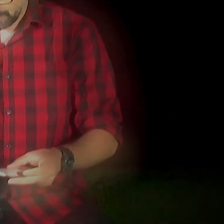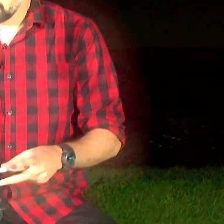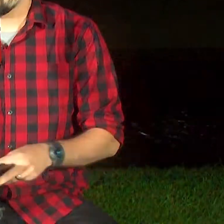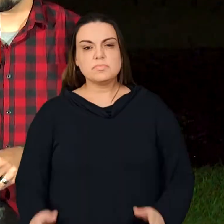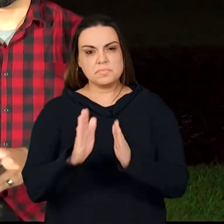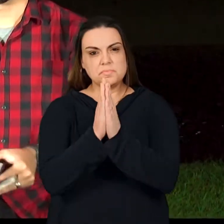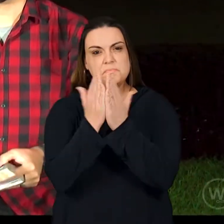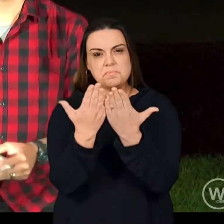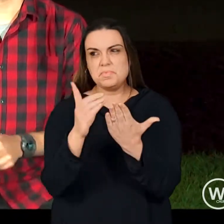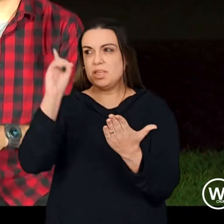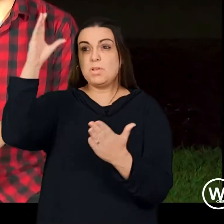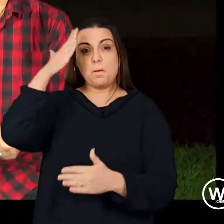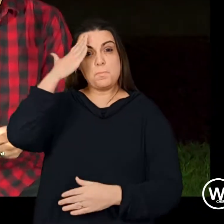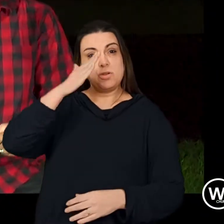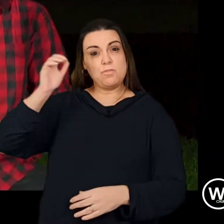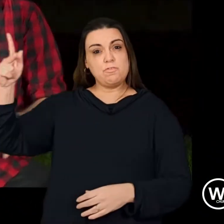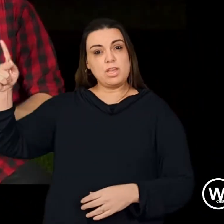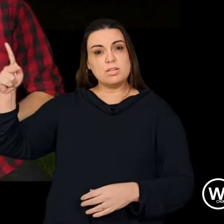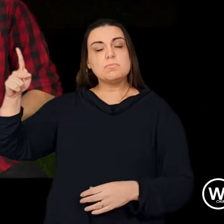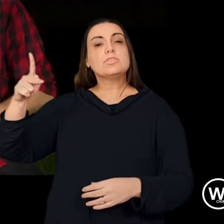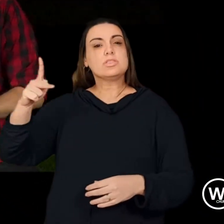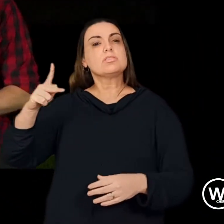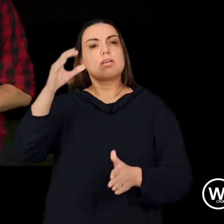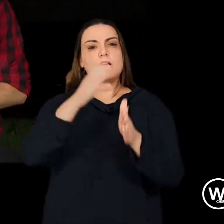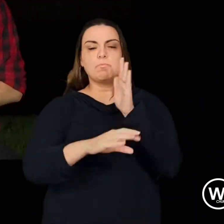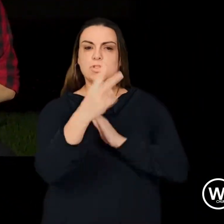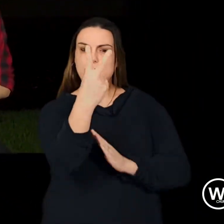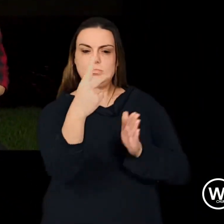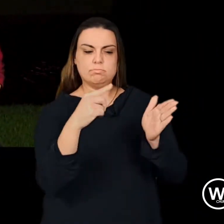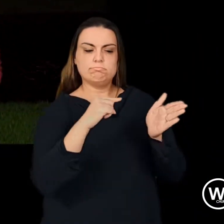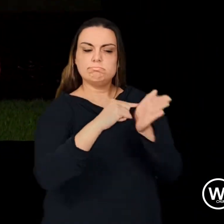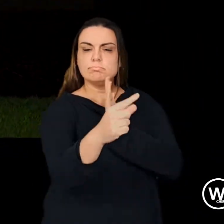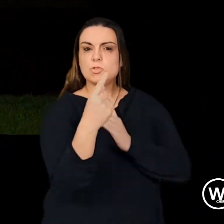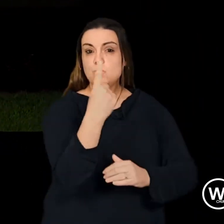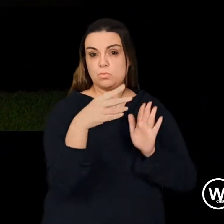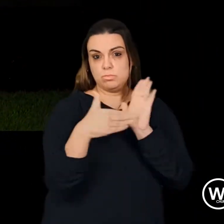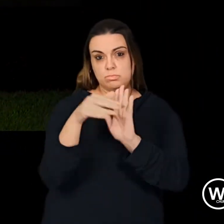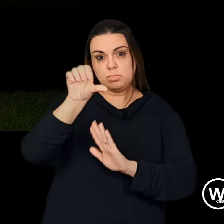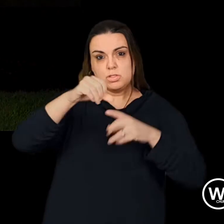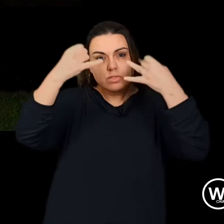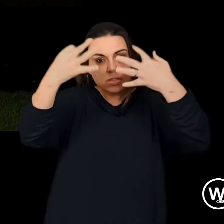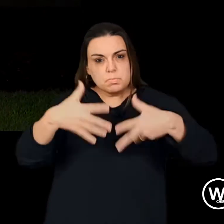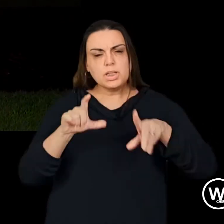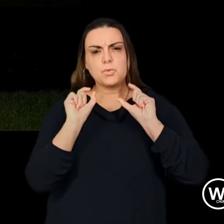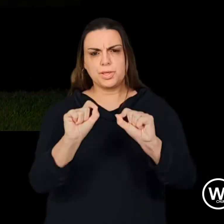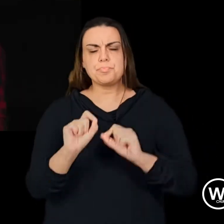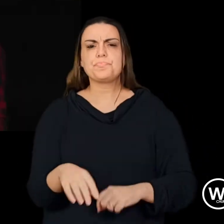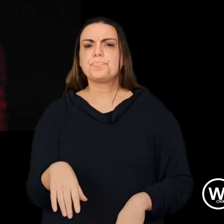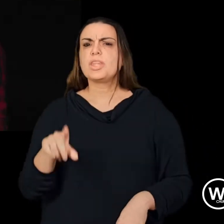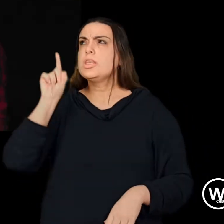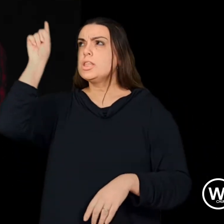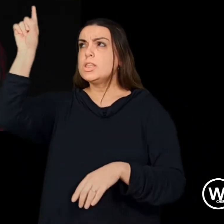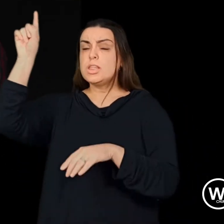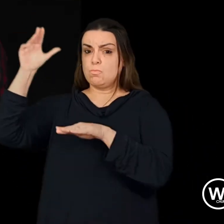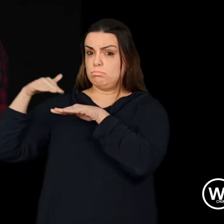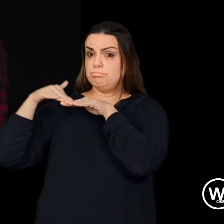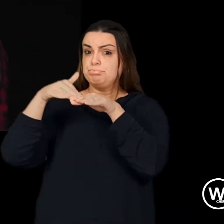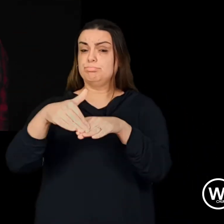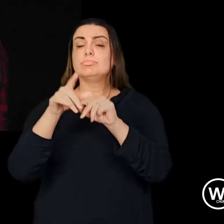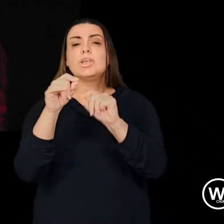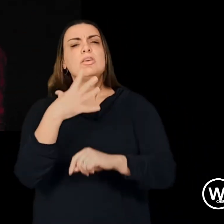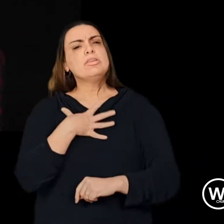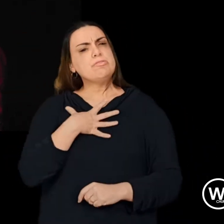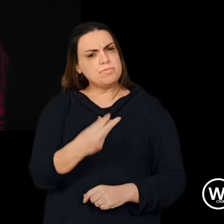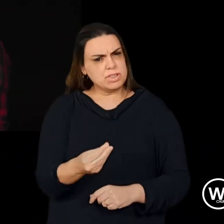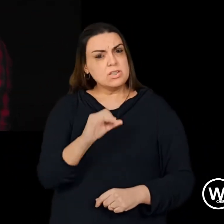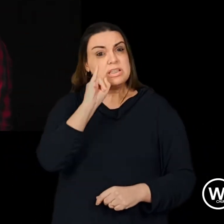libras. Provérbios 2, de 1 a 9, diz o seguinte: Meu filho, se você aceitar as minhas palavras e guardar